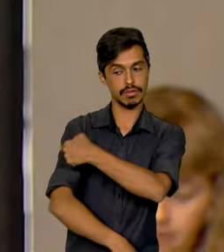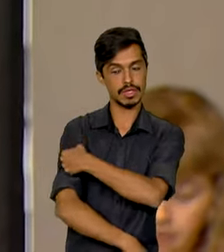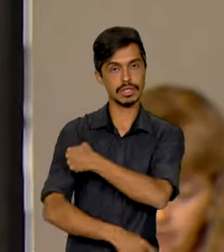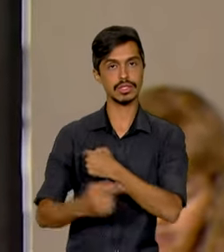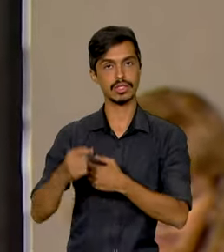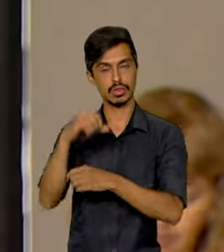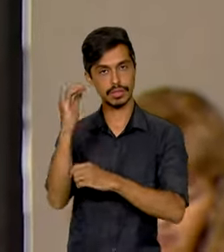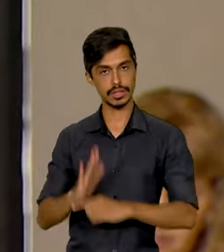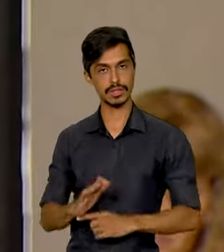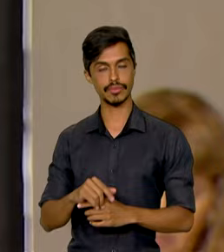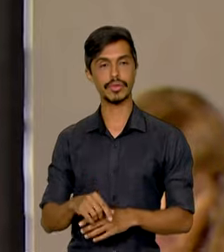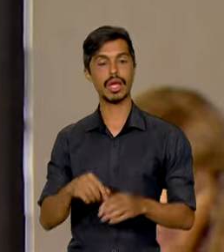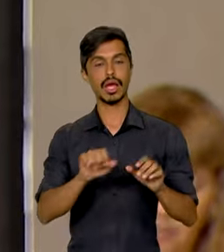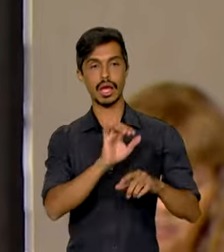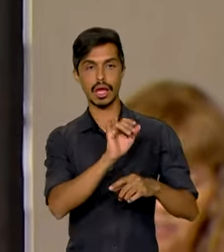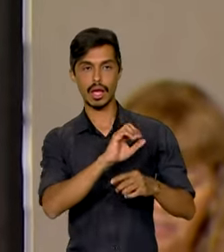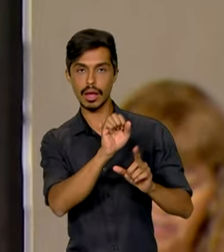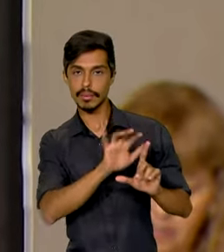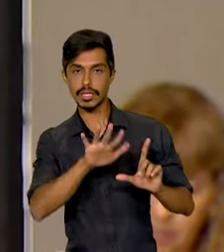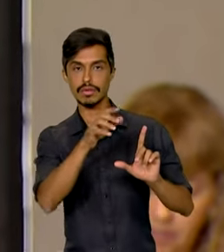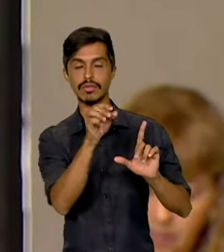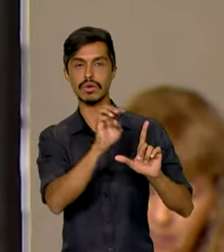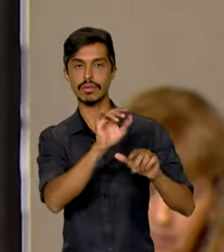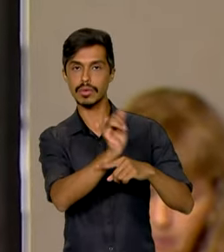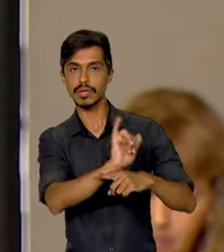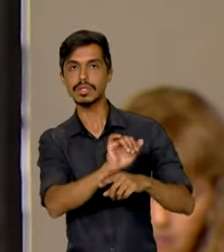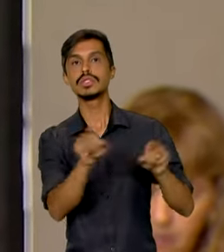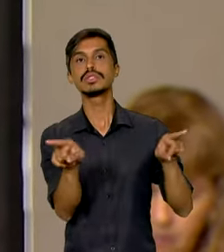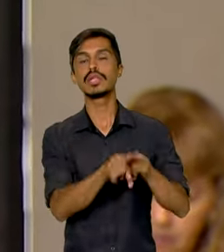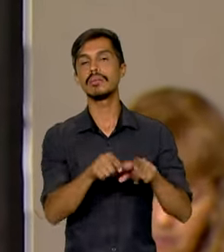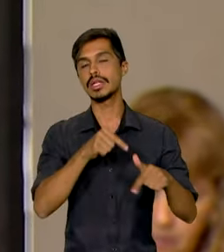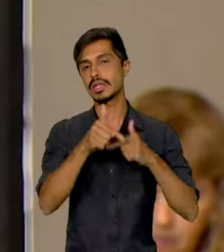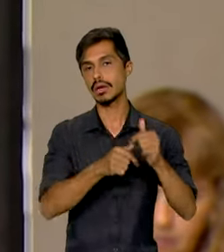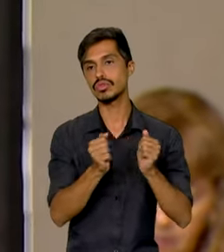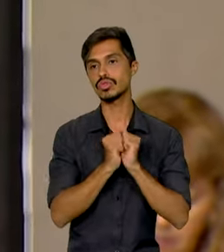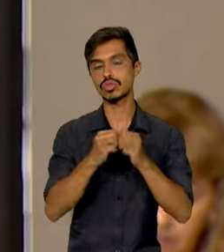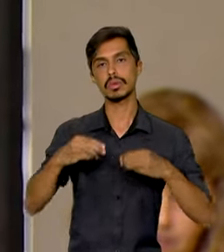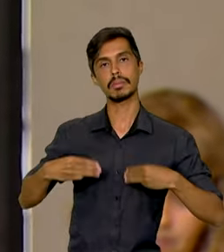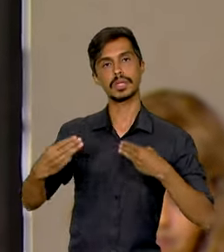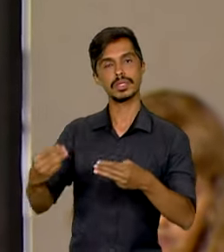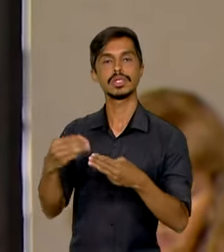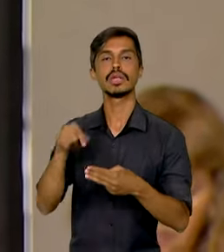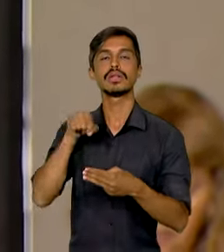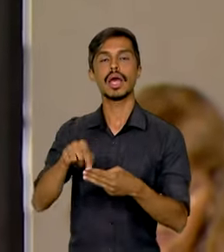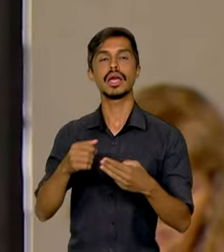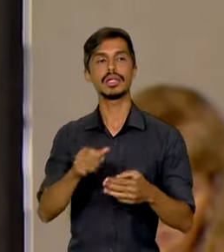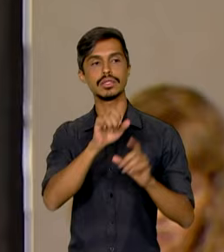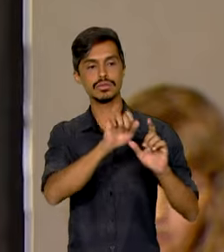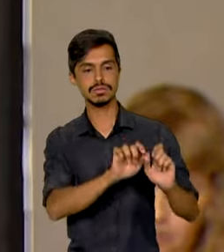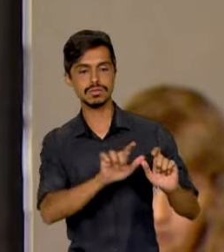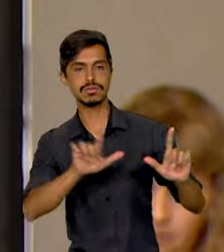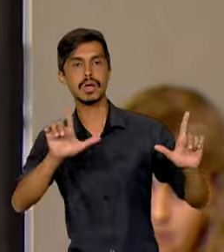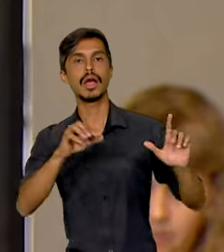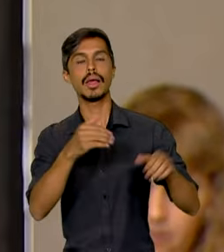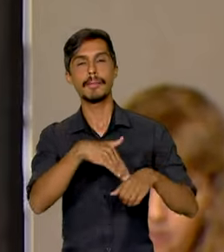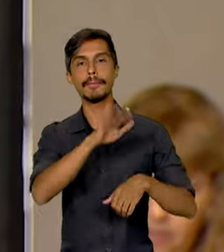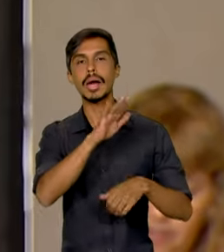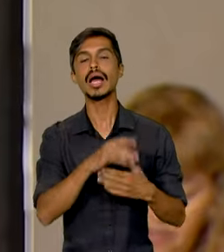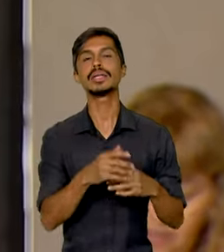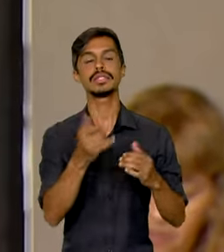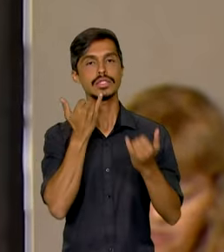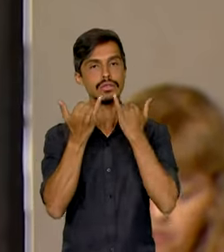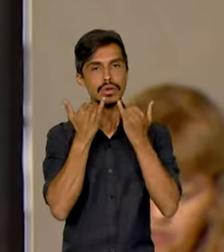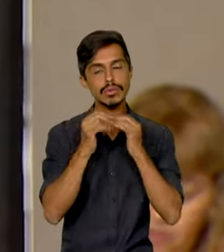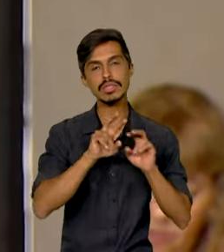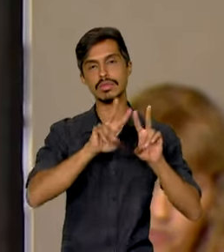Brasil. A plataforma também está trabalhando com o Ministério para expandir seus painéis informativos